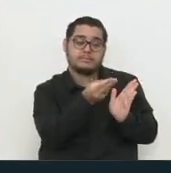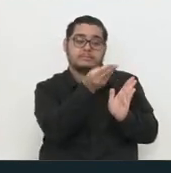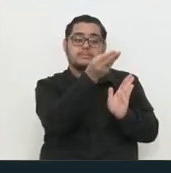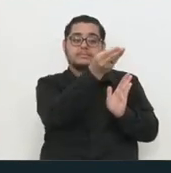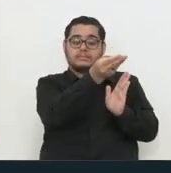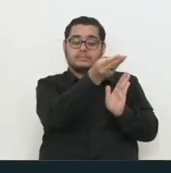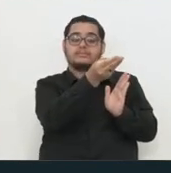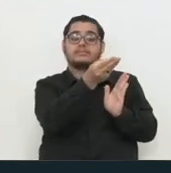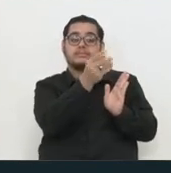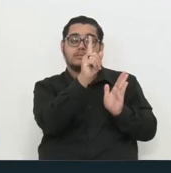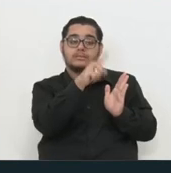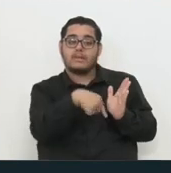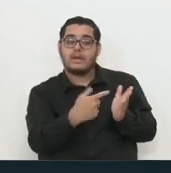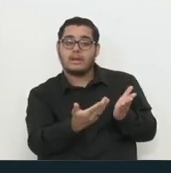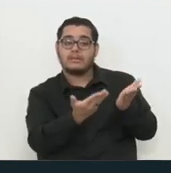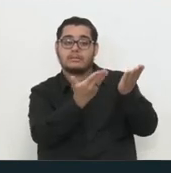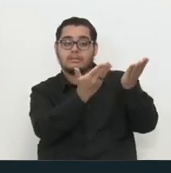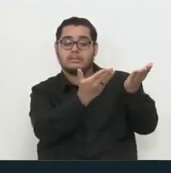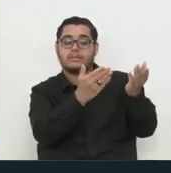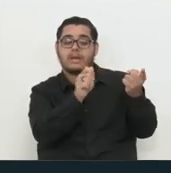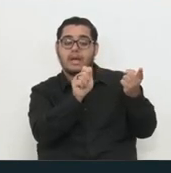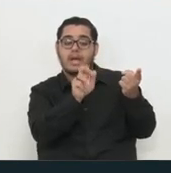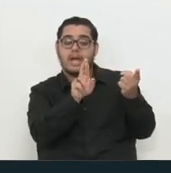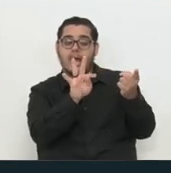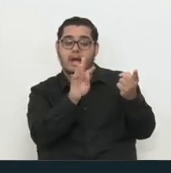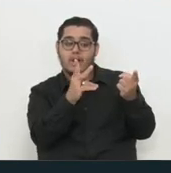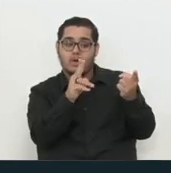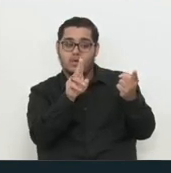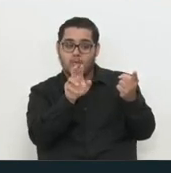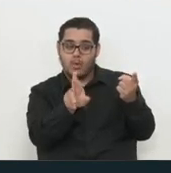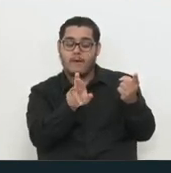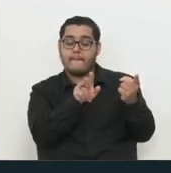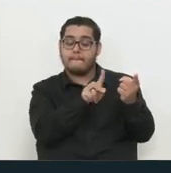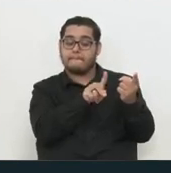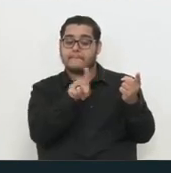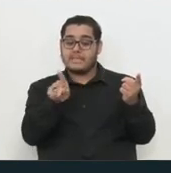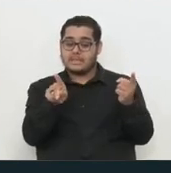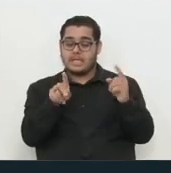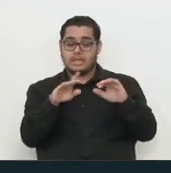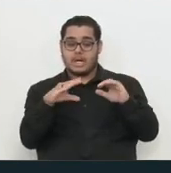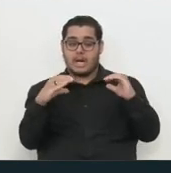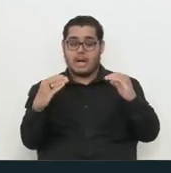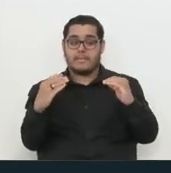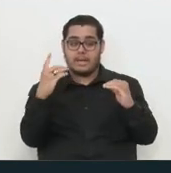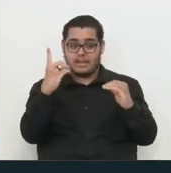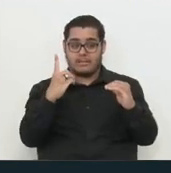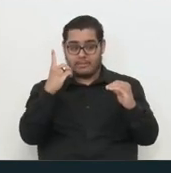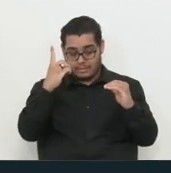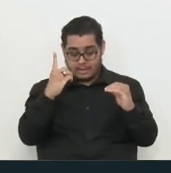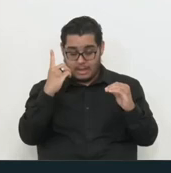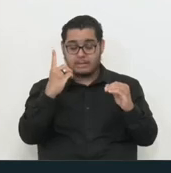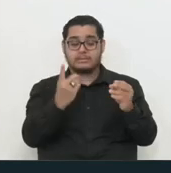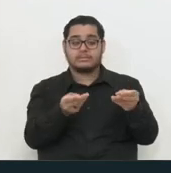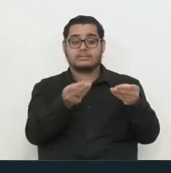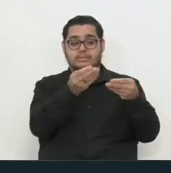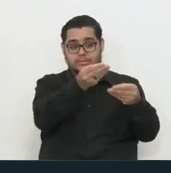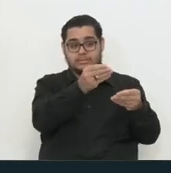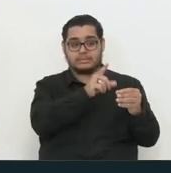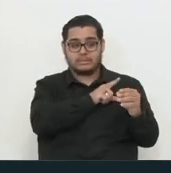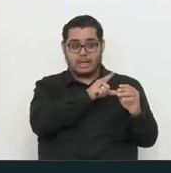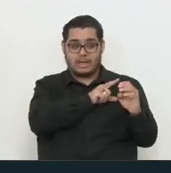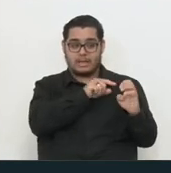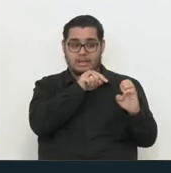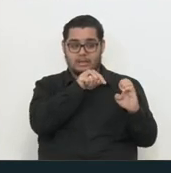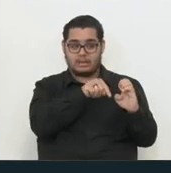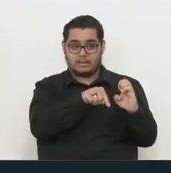ao Excelentíssimo Senhor Artur Lira presidente da Câmara dos Deputados por meio do endereço eletrônico